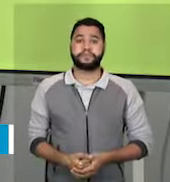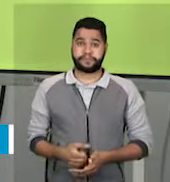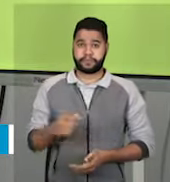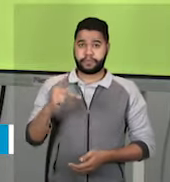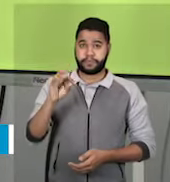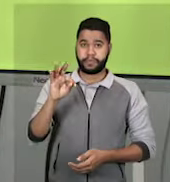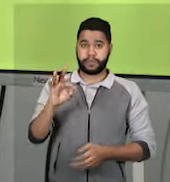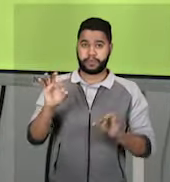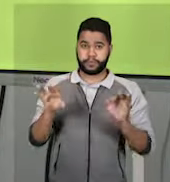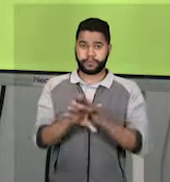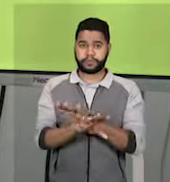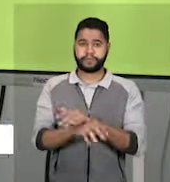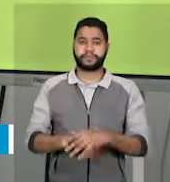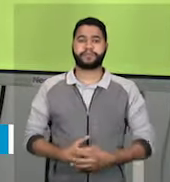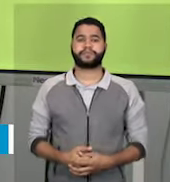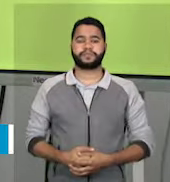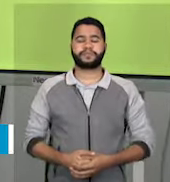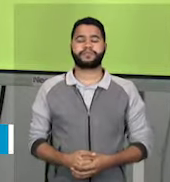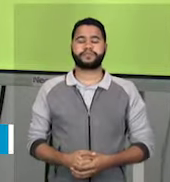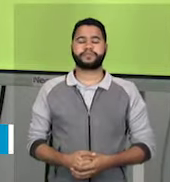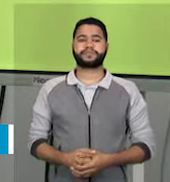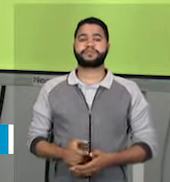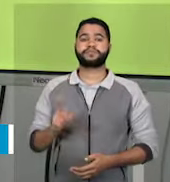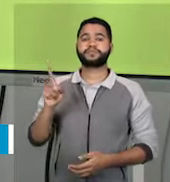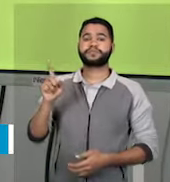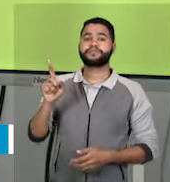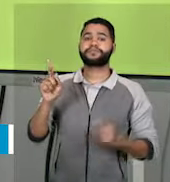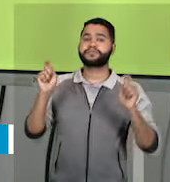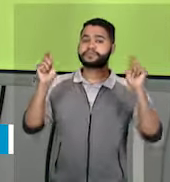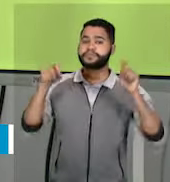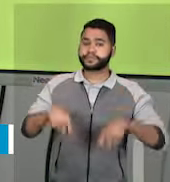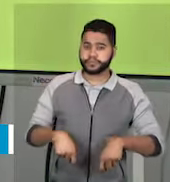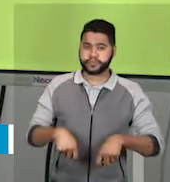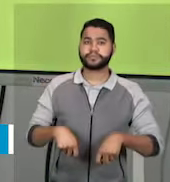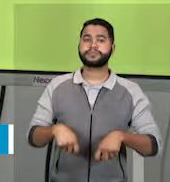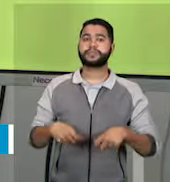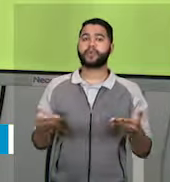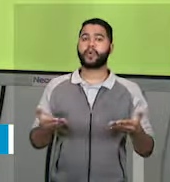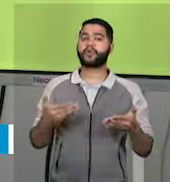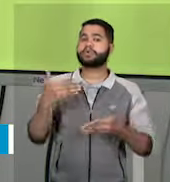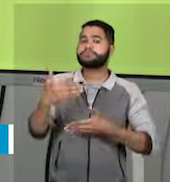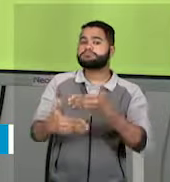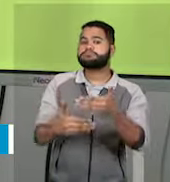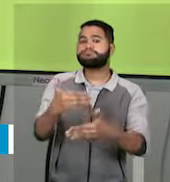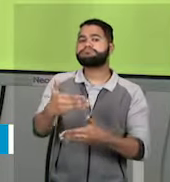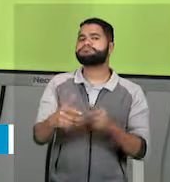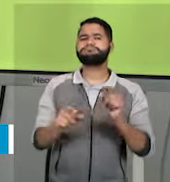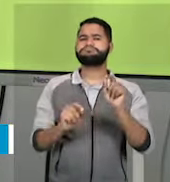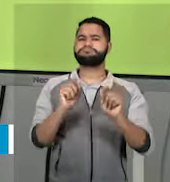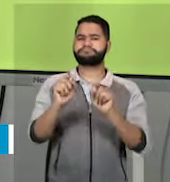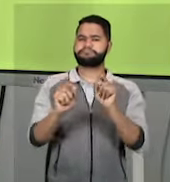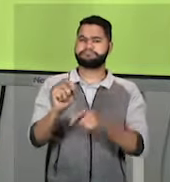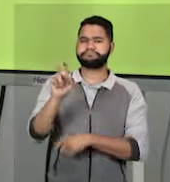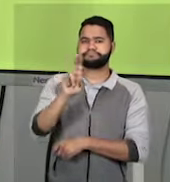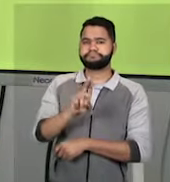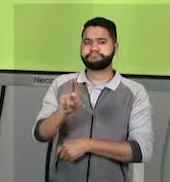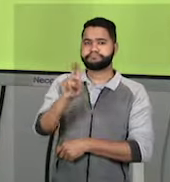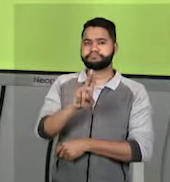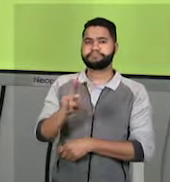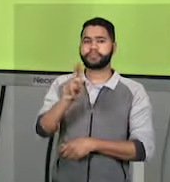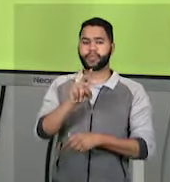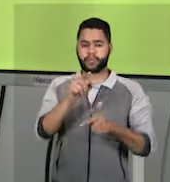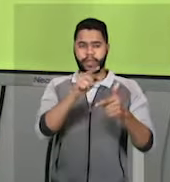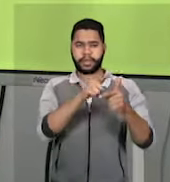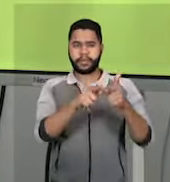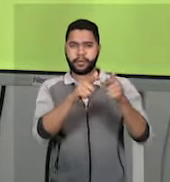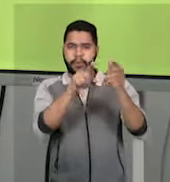lá? Então as habilidades que serão trabalhadas hoje, utilizar em problemas